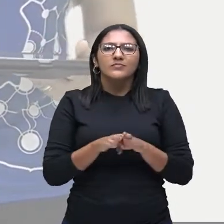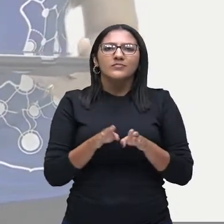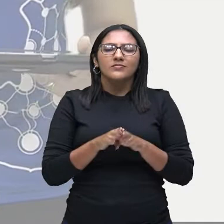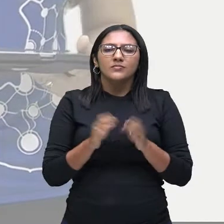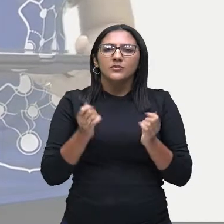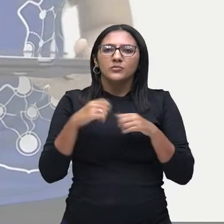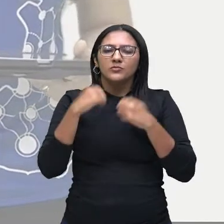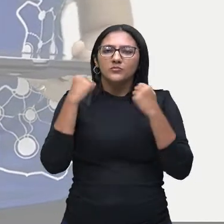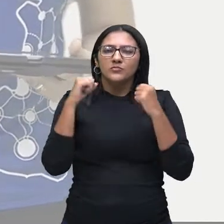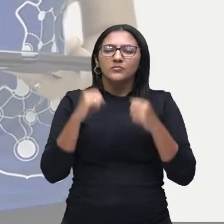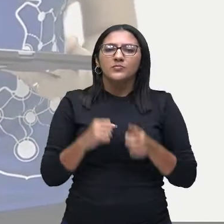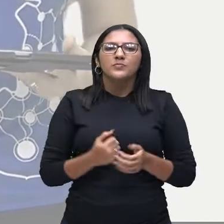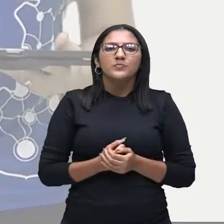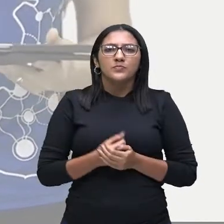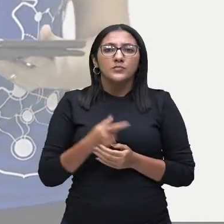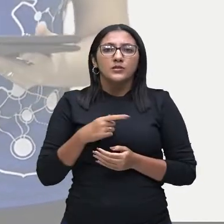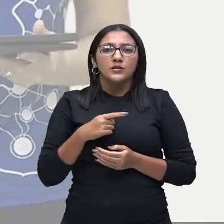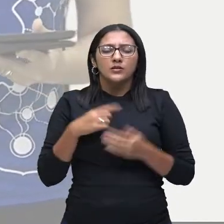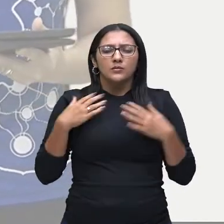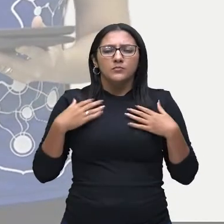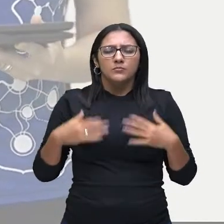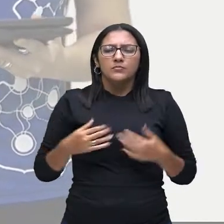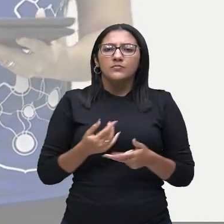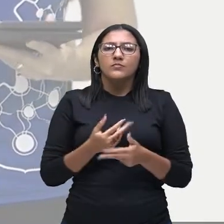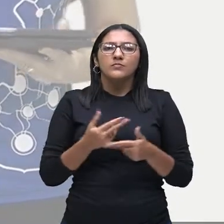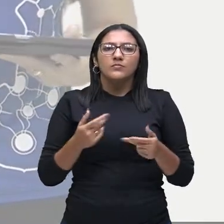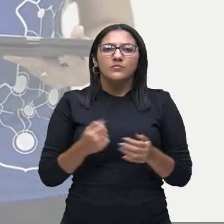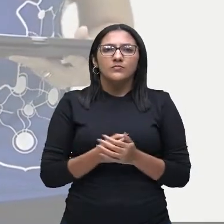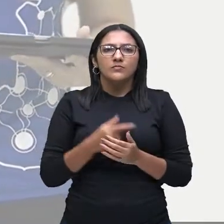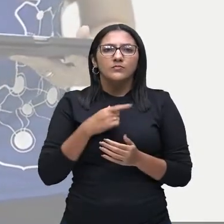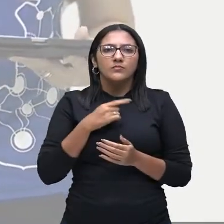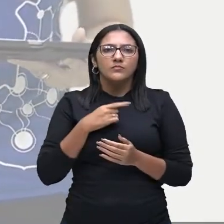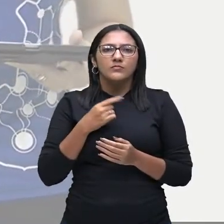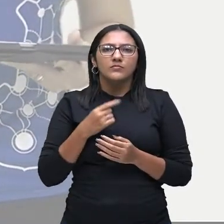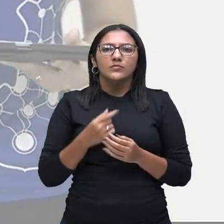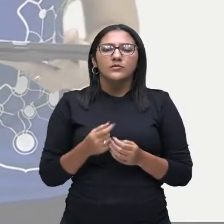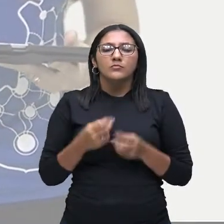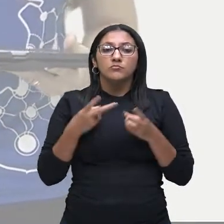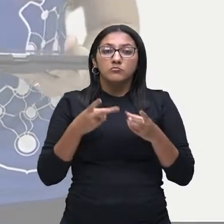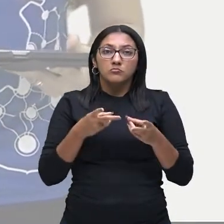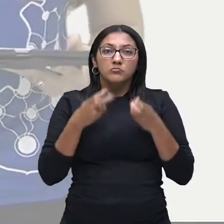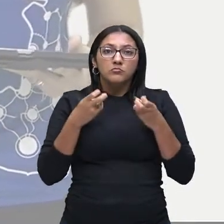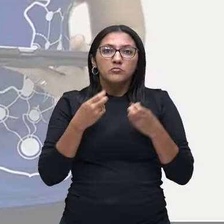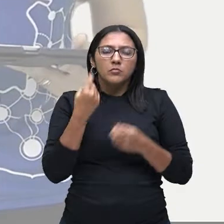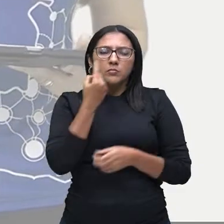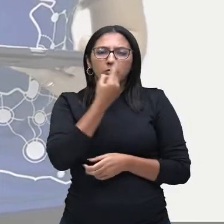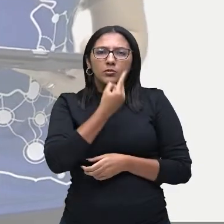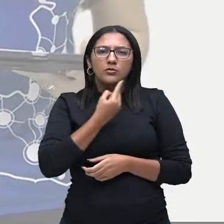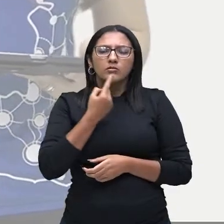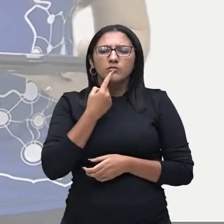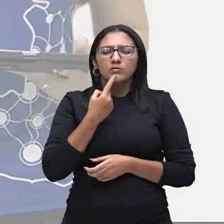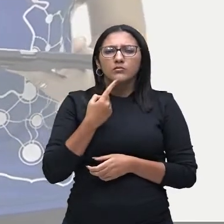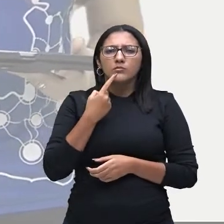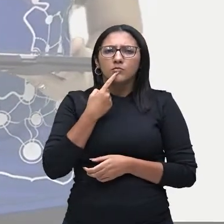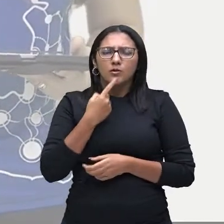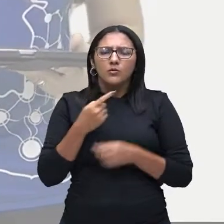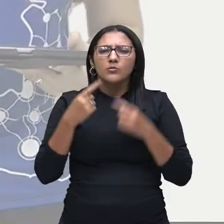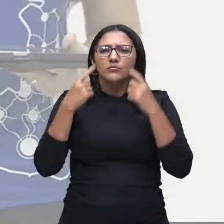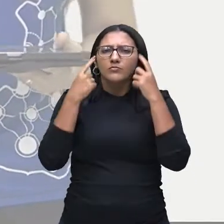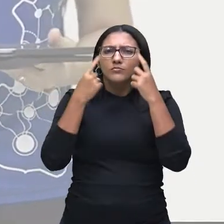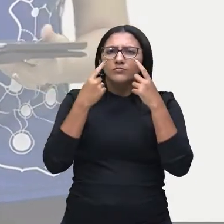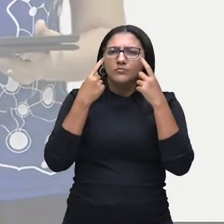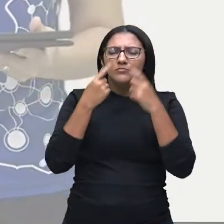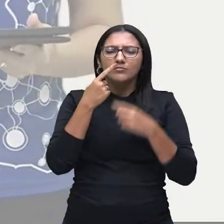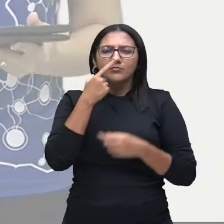temos várias partes no nosso corpo. Nós temos as partes que nós enxergamos, como a nossa boca, o nosso olho, o